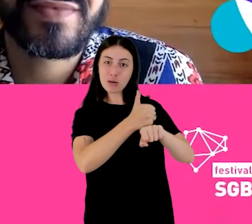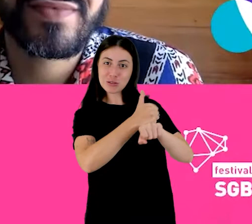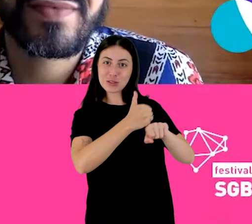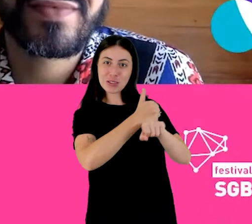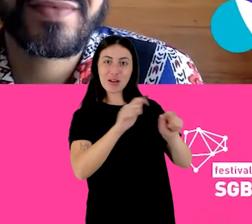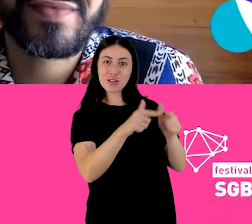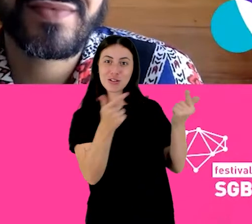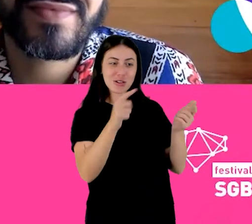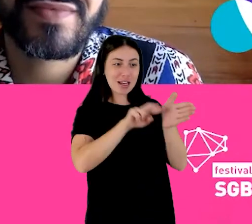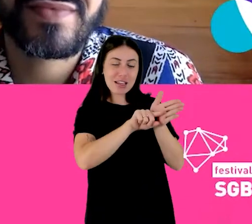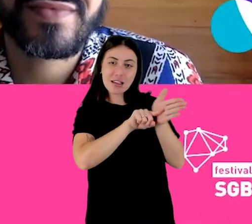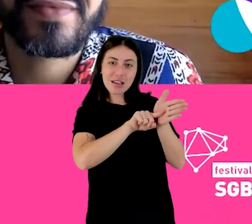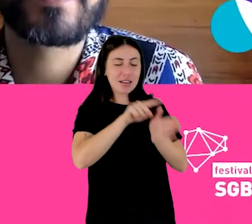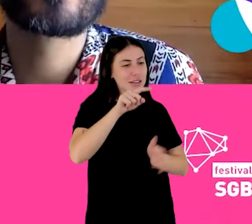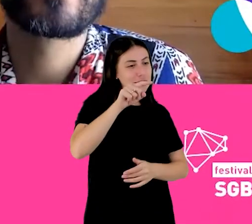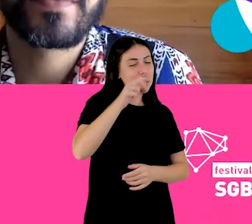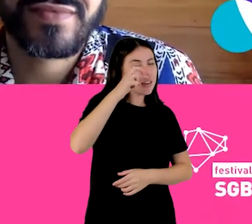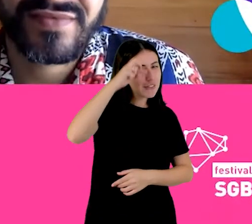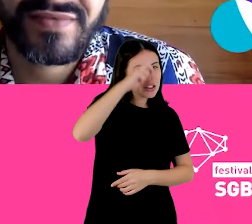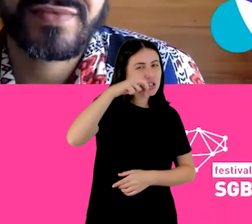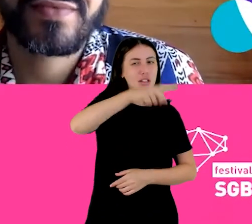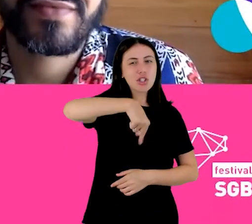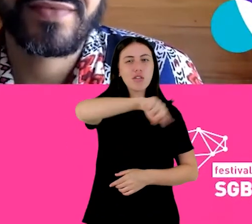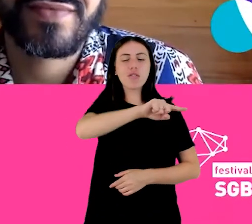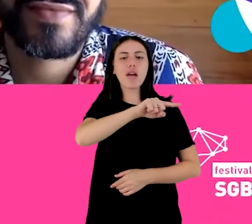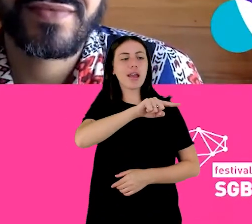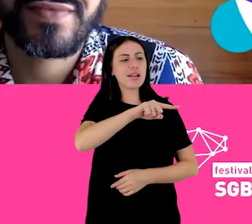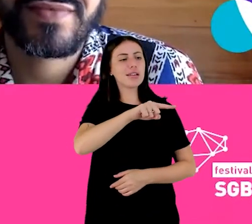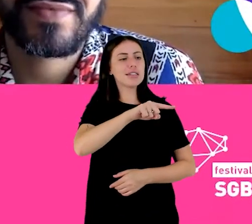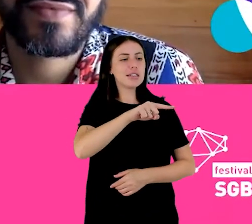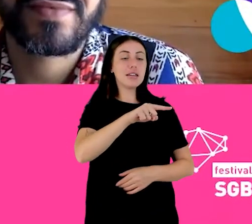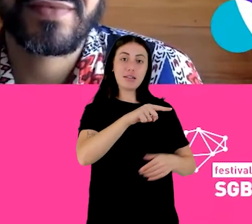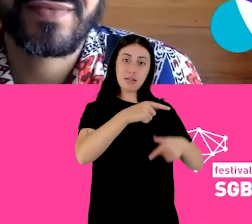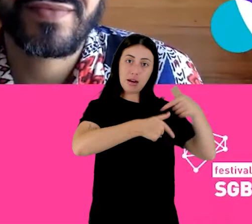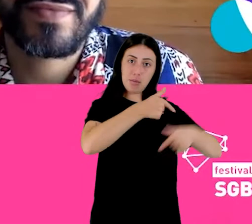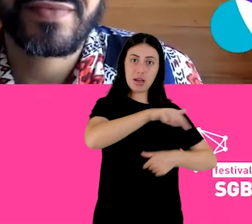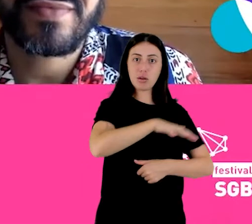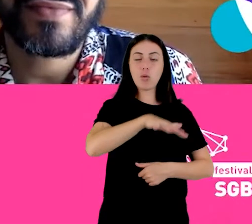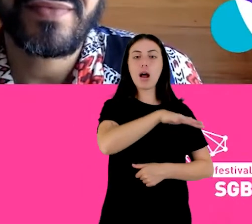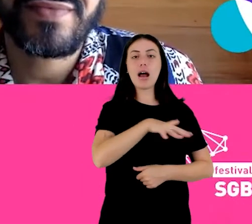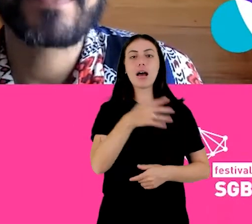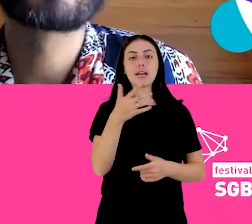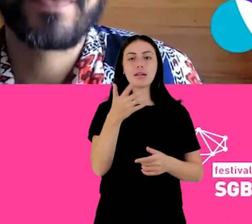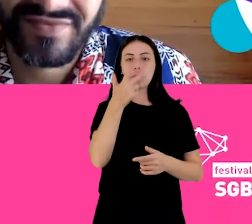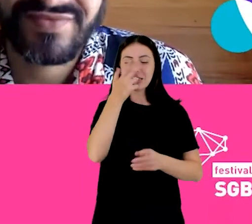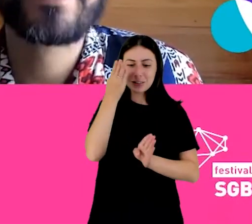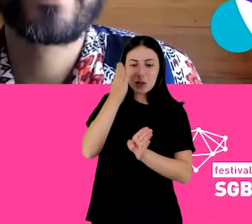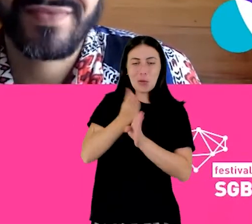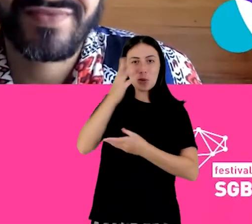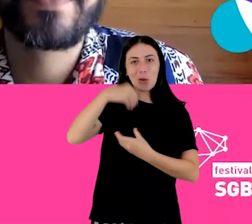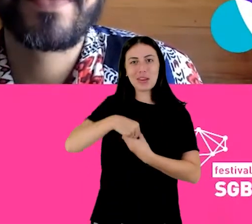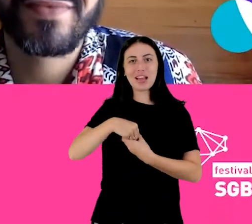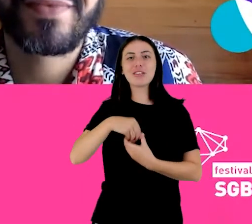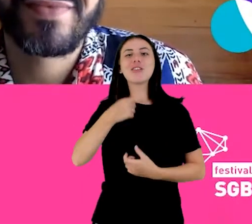tem muitos jornalistas investigativos que se entenderam como documentaristas e assumiram esse papel de